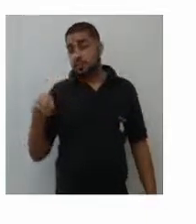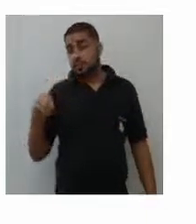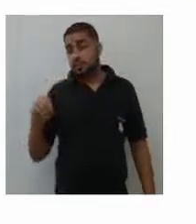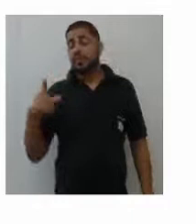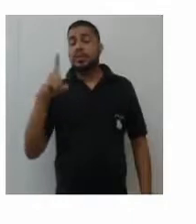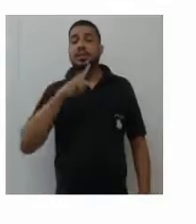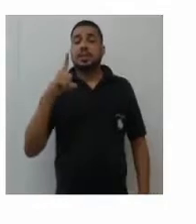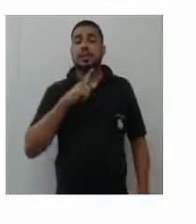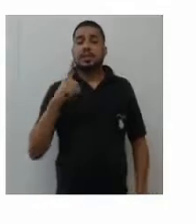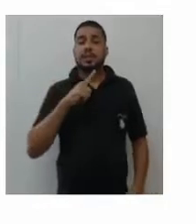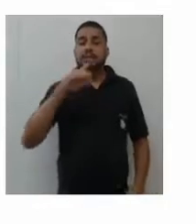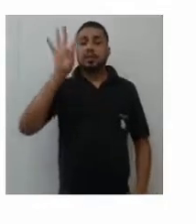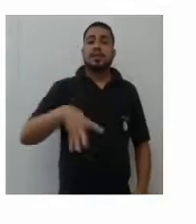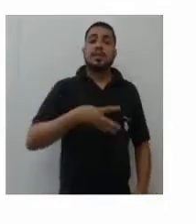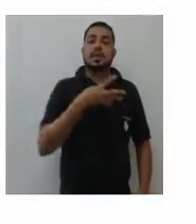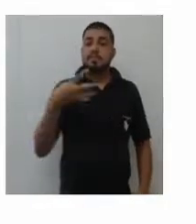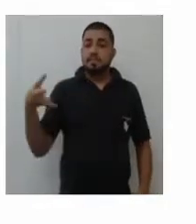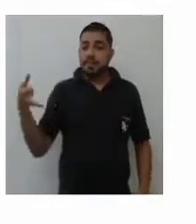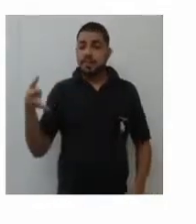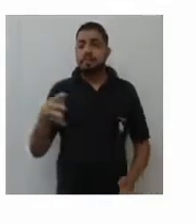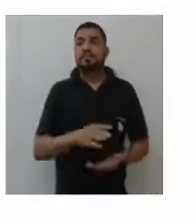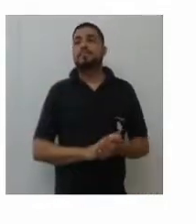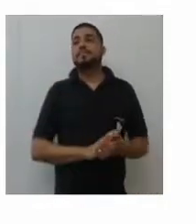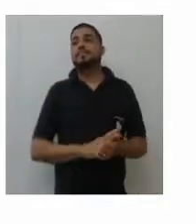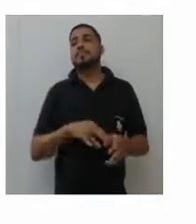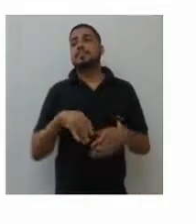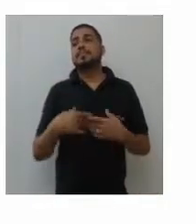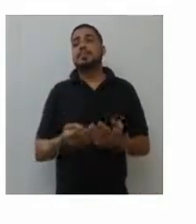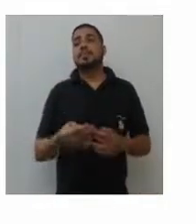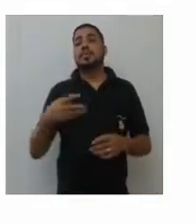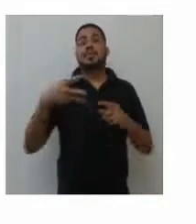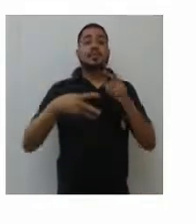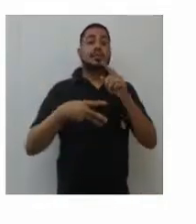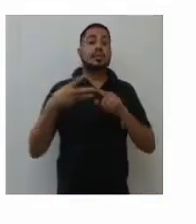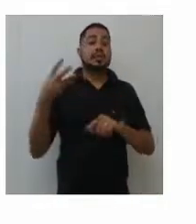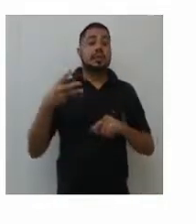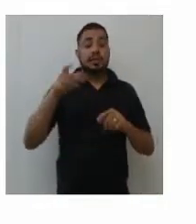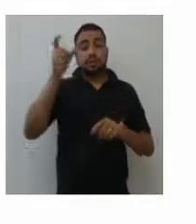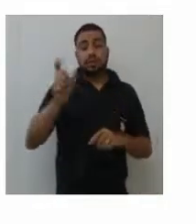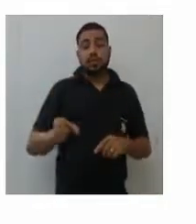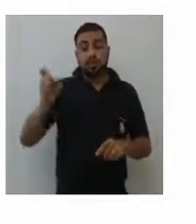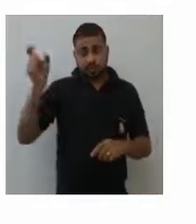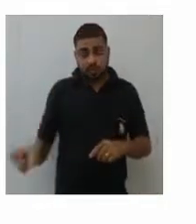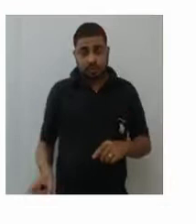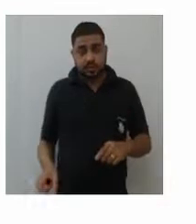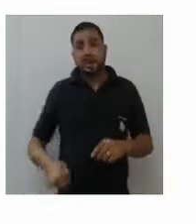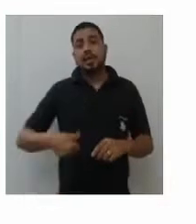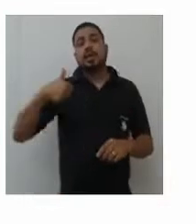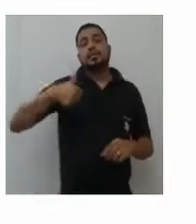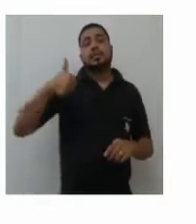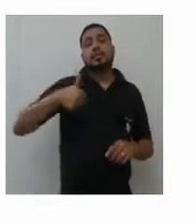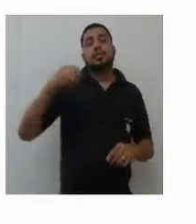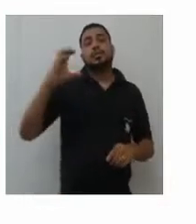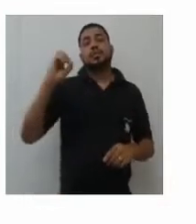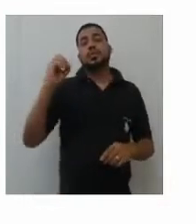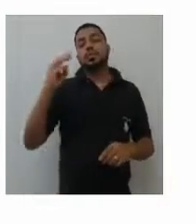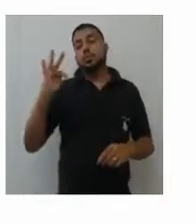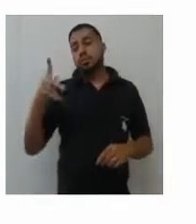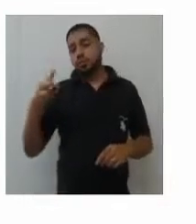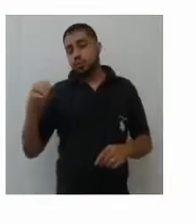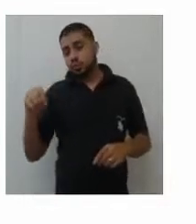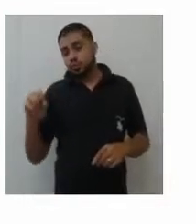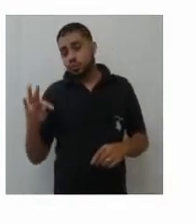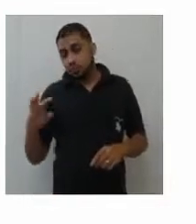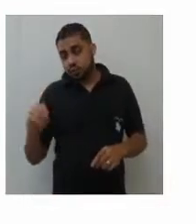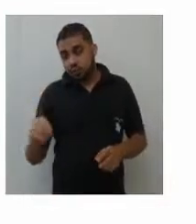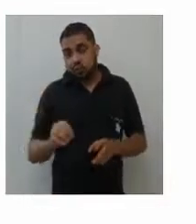temos aqui uma tabela. Tá? Uma tabela aí com 3 colunas. Tá? A primeira coluna é de composto. A segunda